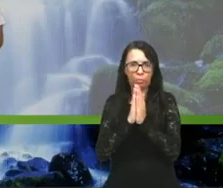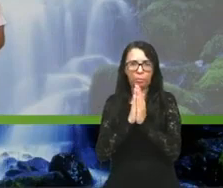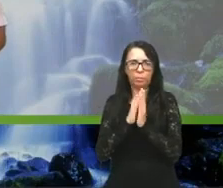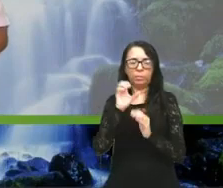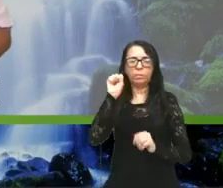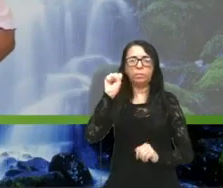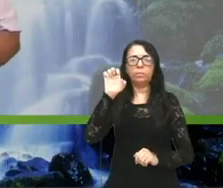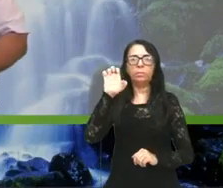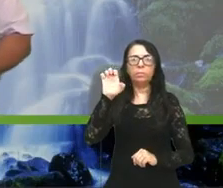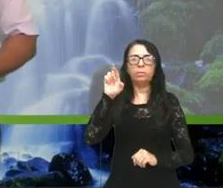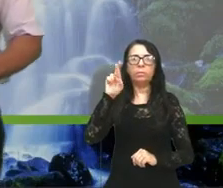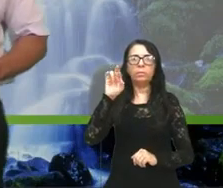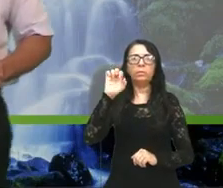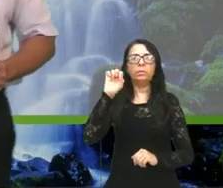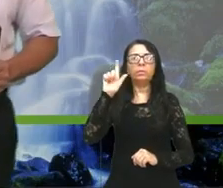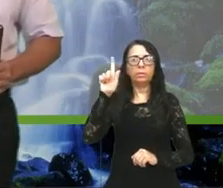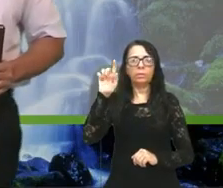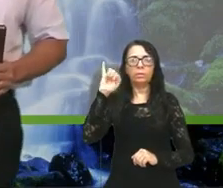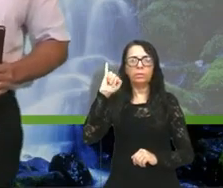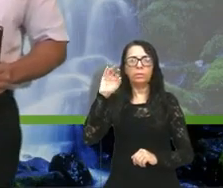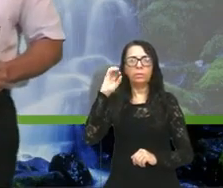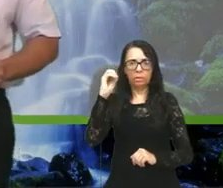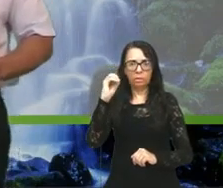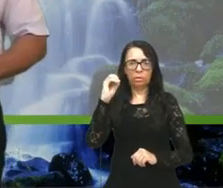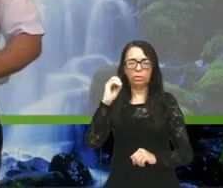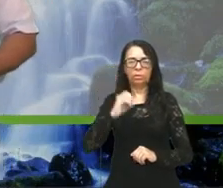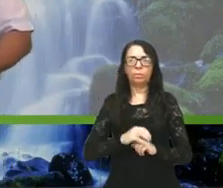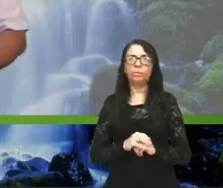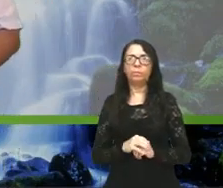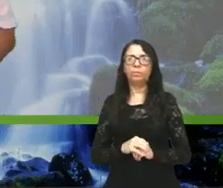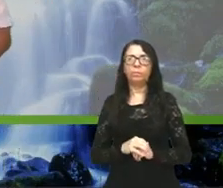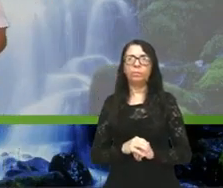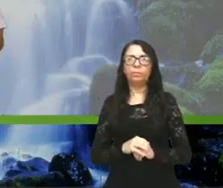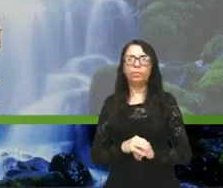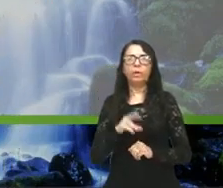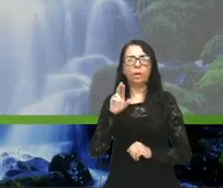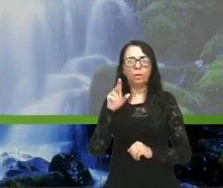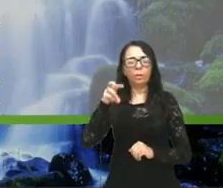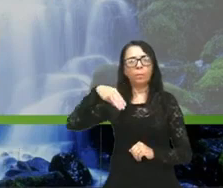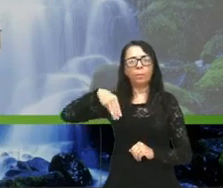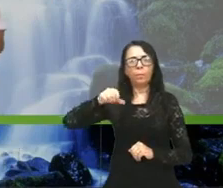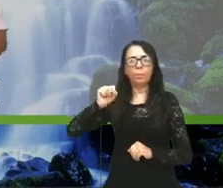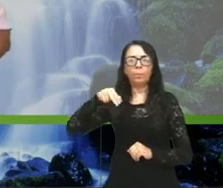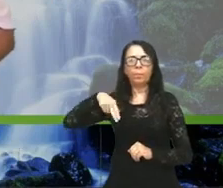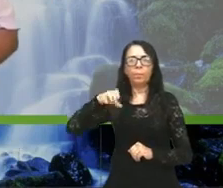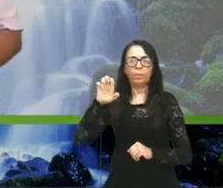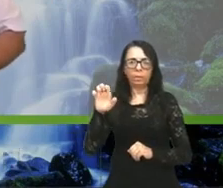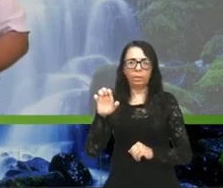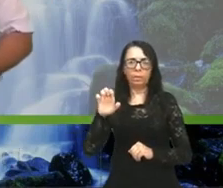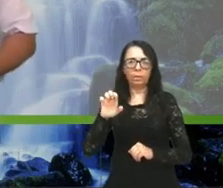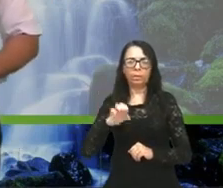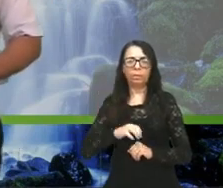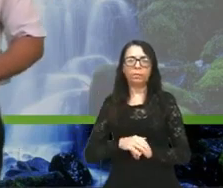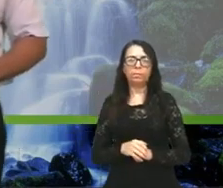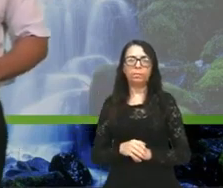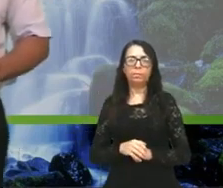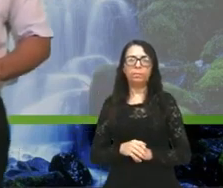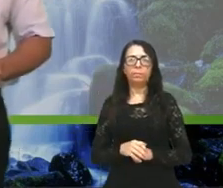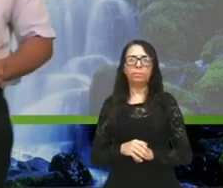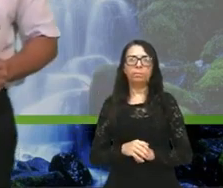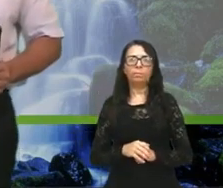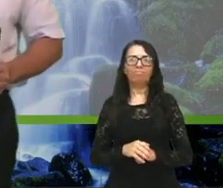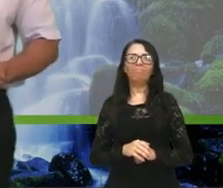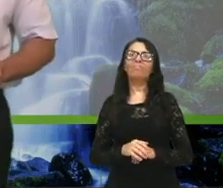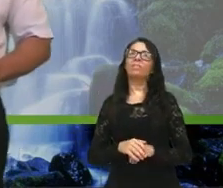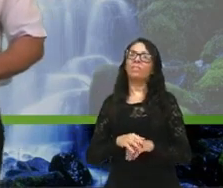médicos. O irmão Ziel e sua família, a irmã Neca, lá em Cajati também, estão se recuperando, ainda